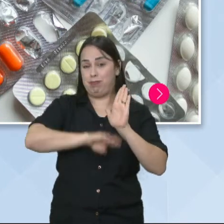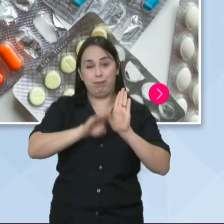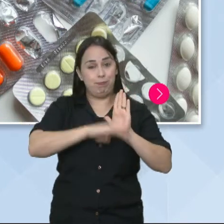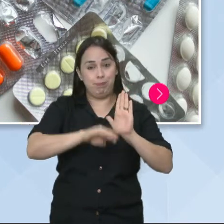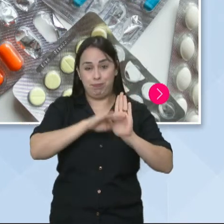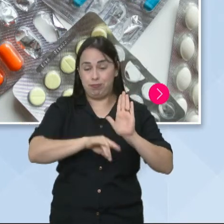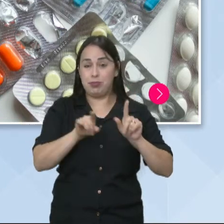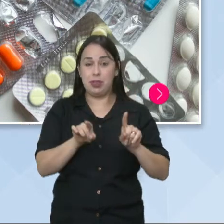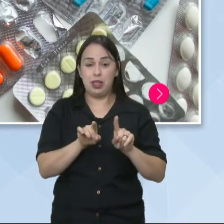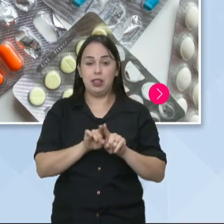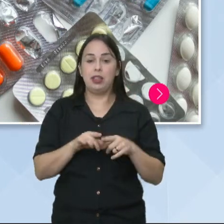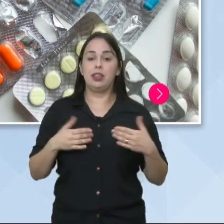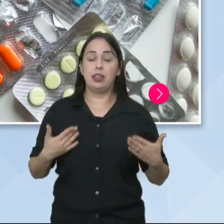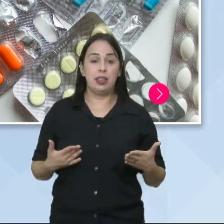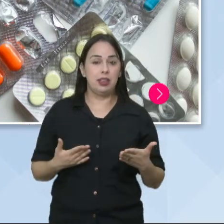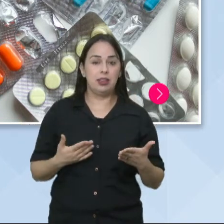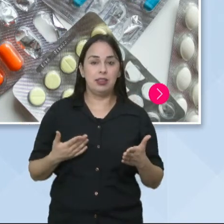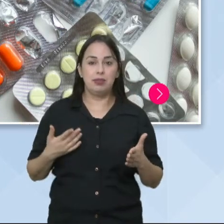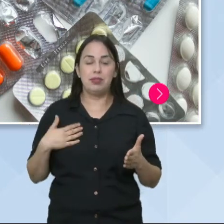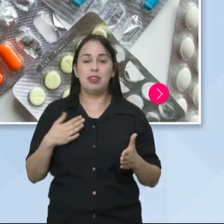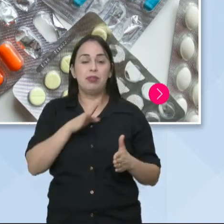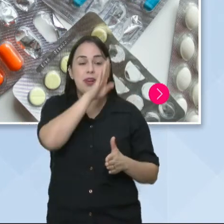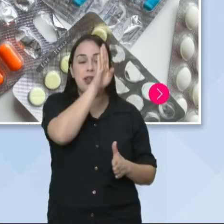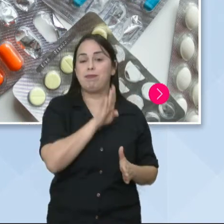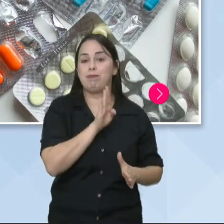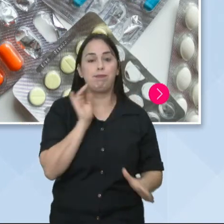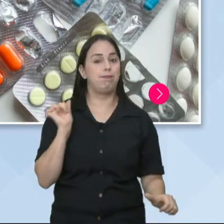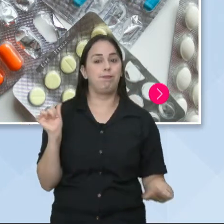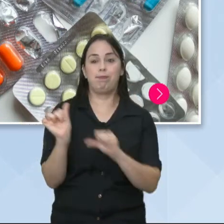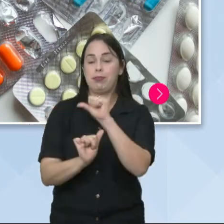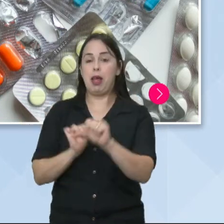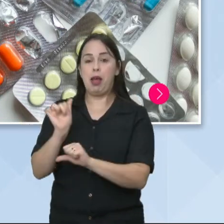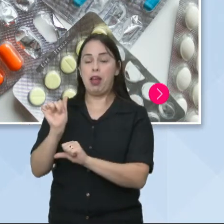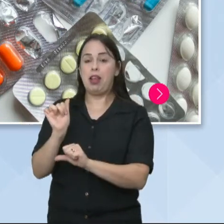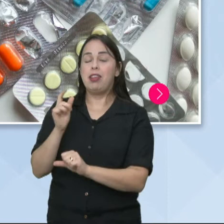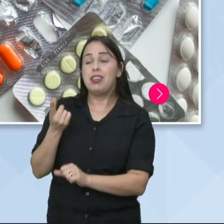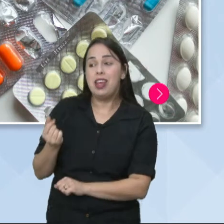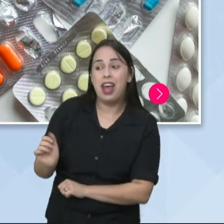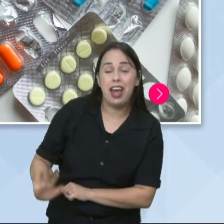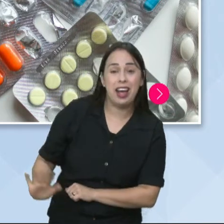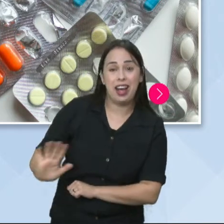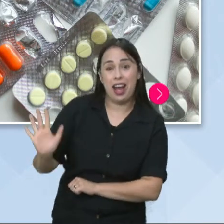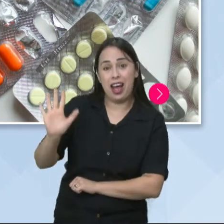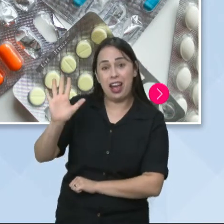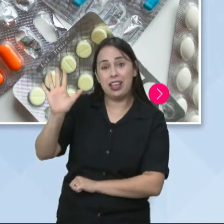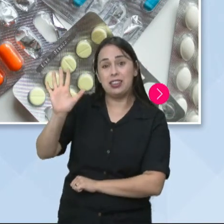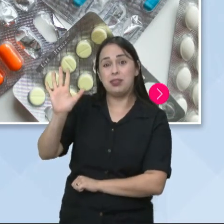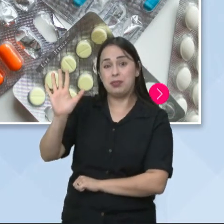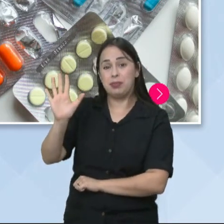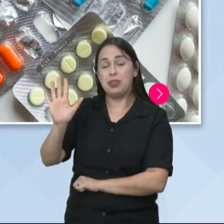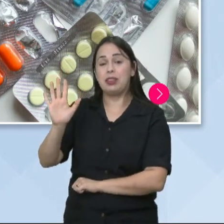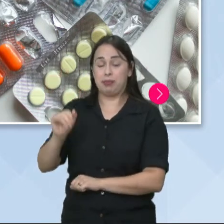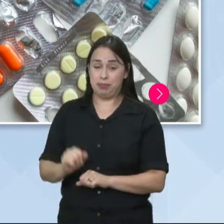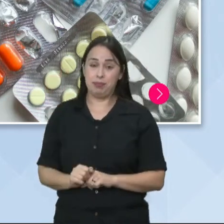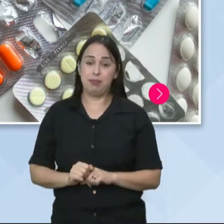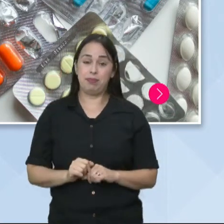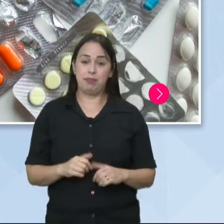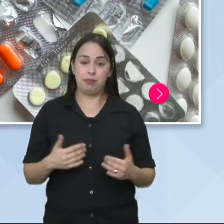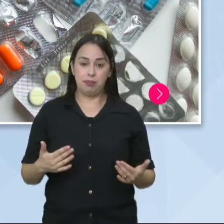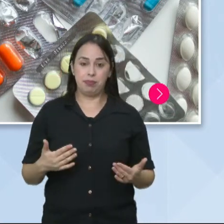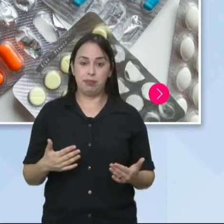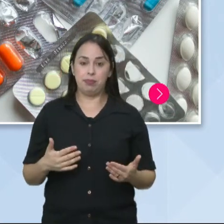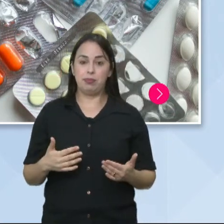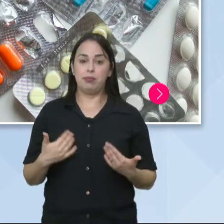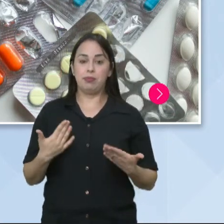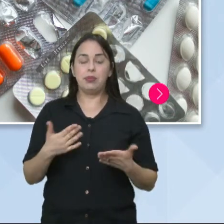remédios que deixarão de ser gratuito e podem custar até 65%.